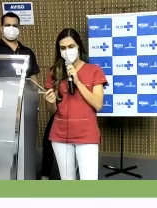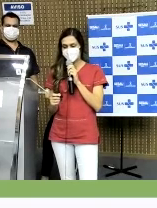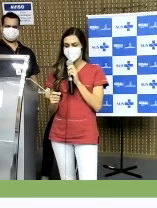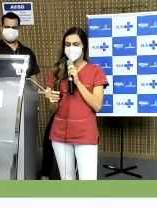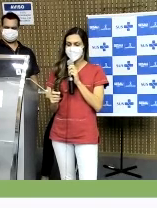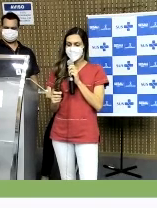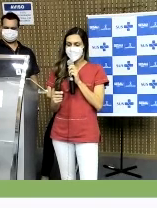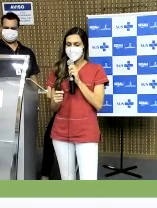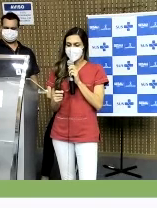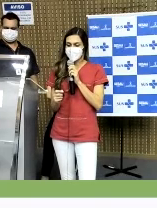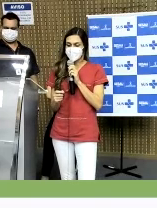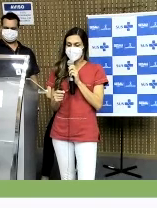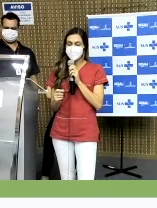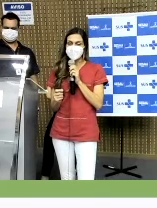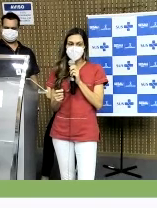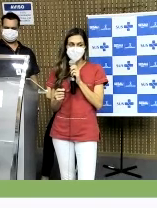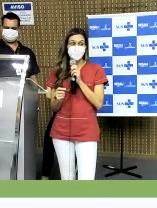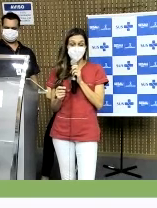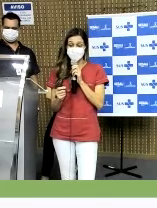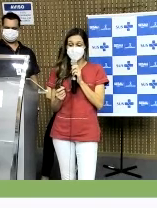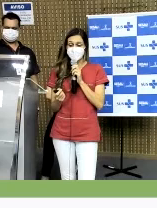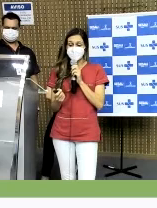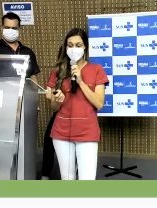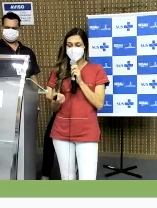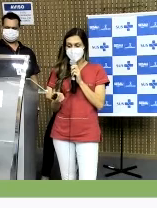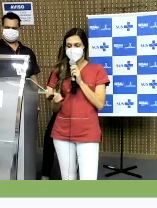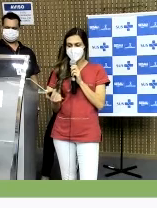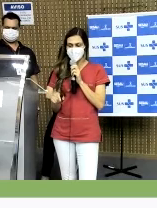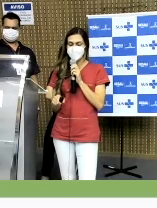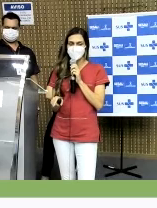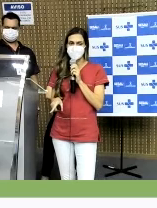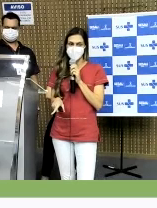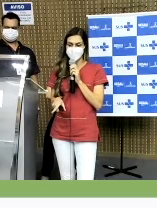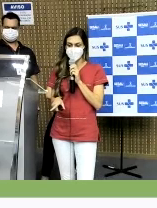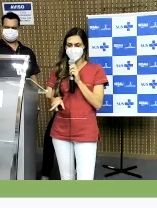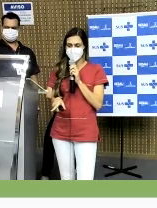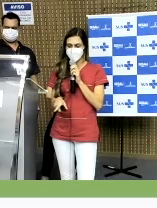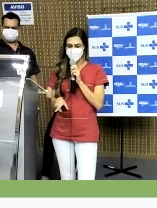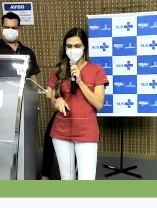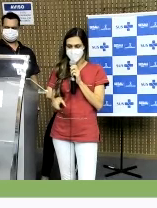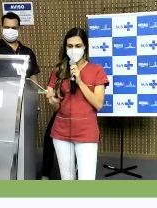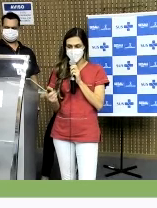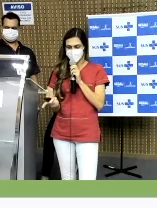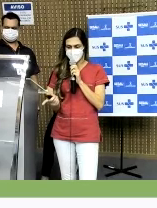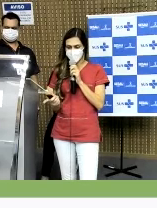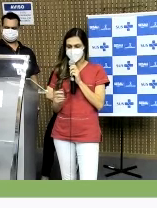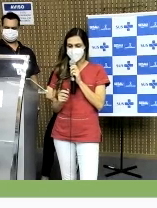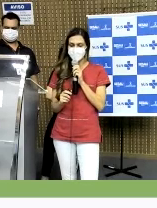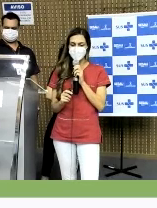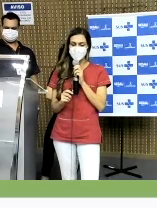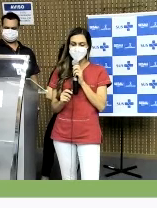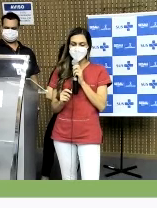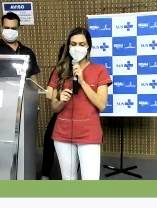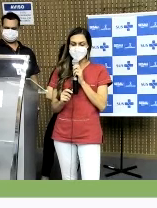28ª semana. No segundo quadrimestre estava com 66, e este decaiu para 58 no segundo, de 2021.